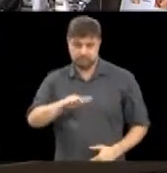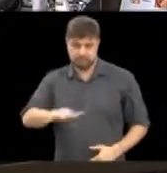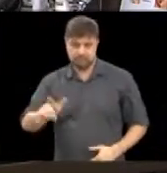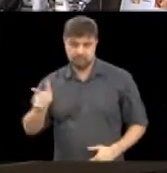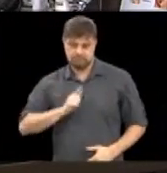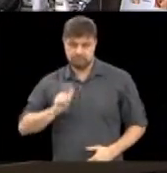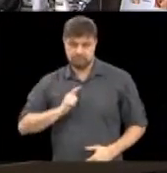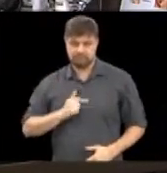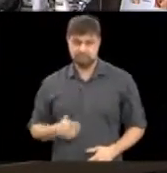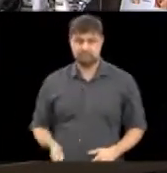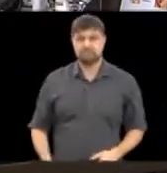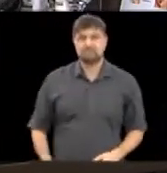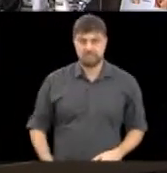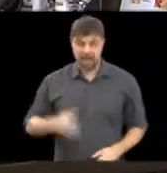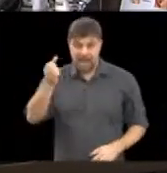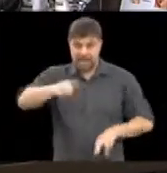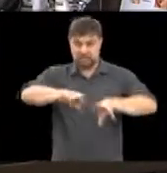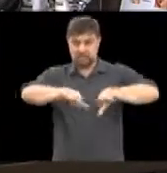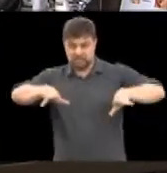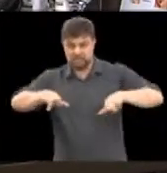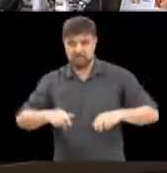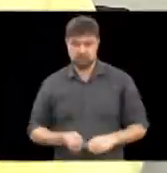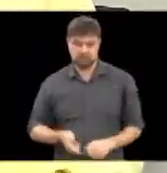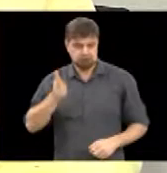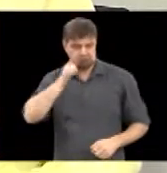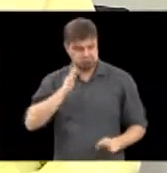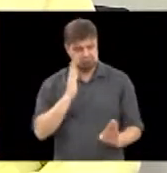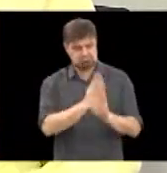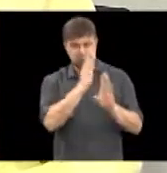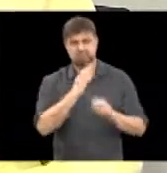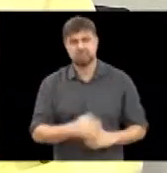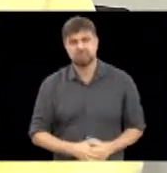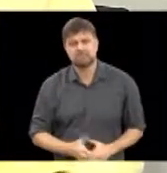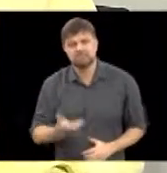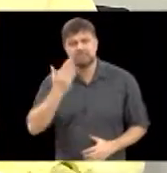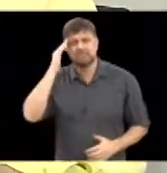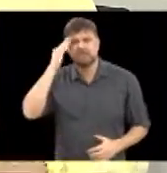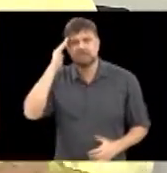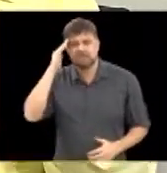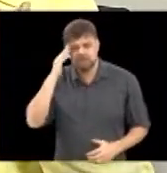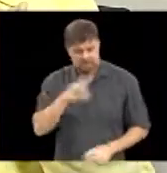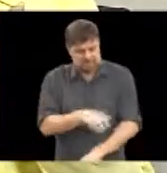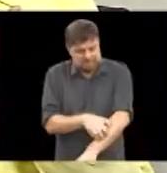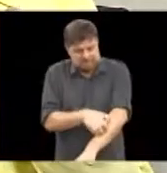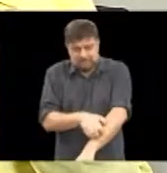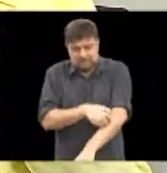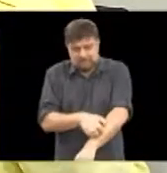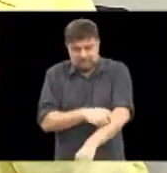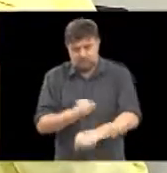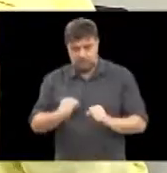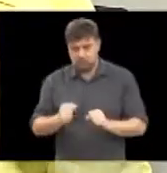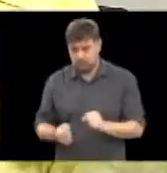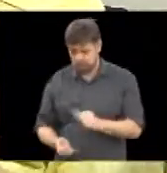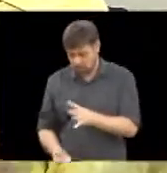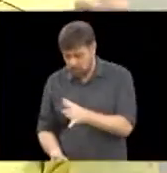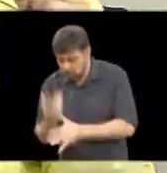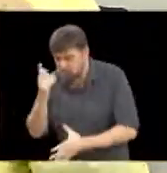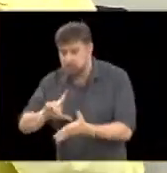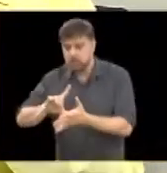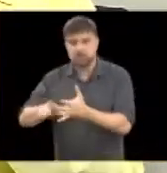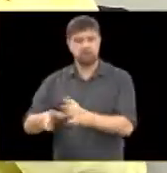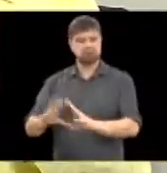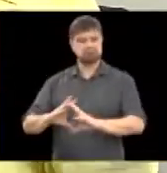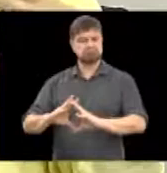né? De todo lugar se tira leite hoje em dia, né? Doutora, eu queria entender uma coisa. Uma alergia, ela pode sumir? Numa criança,